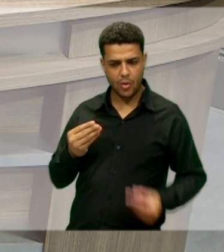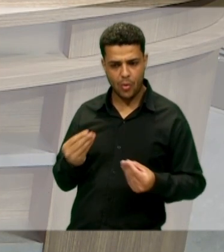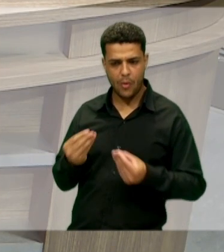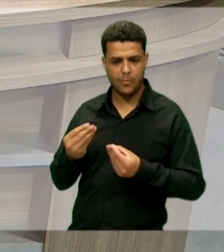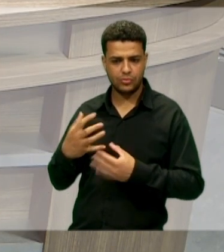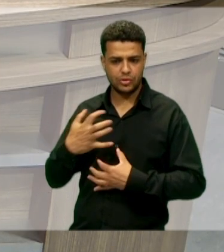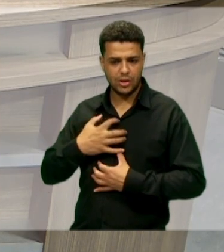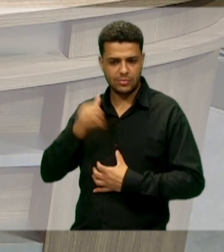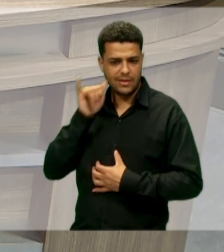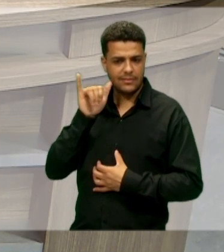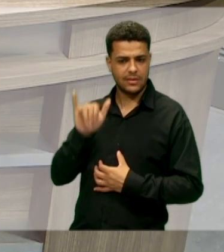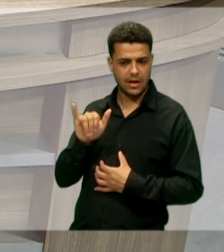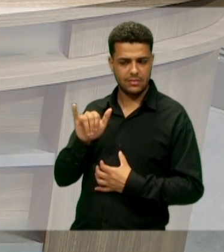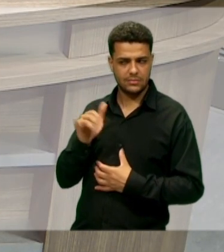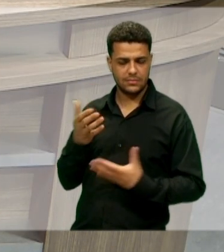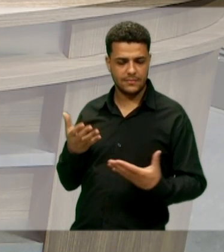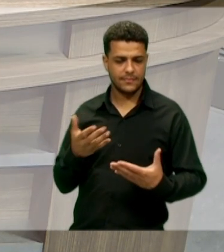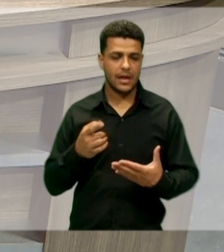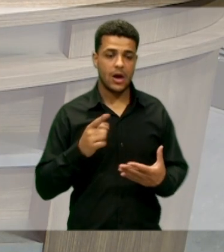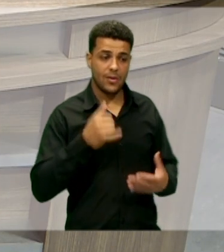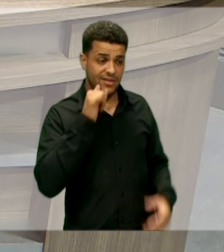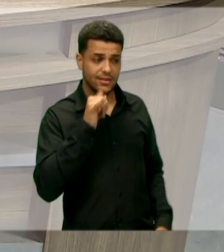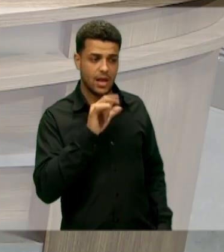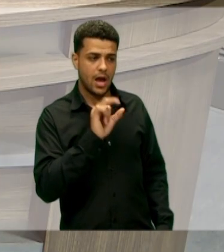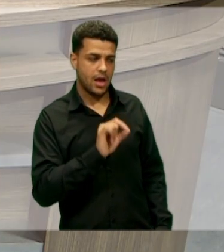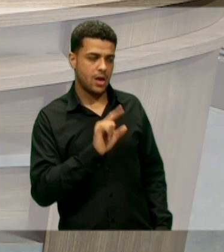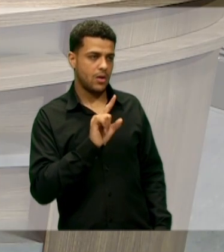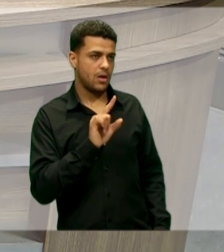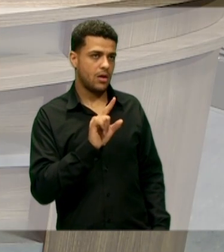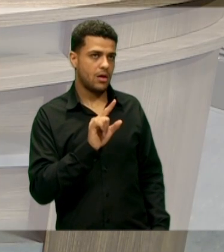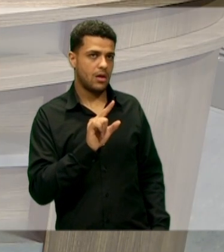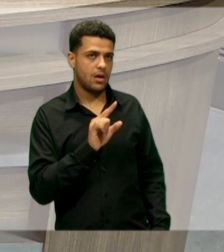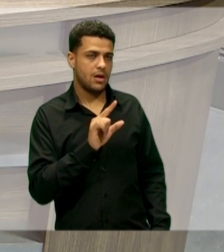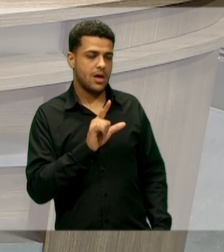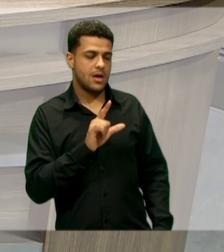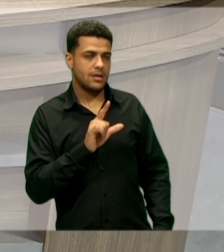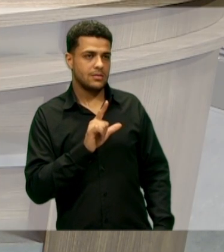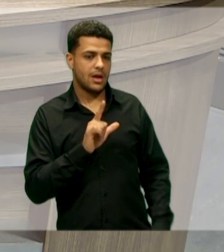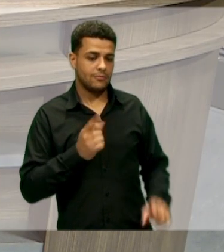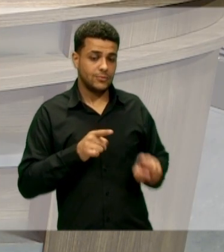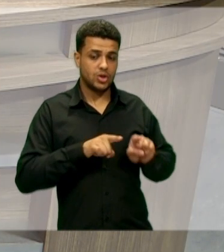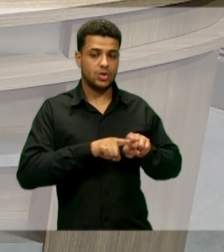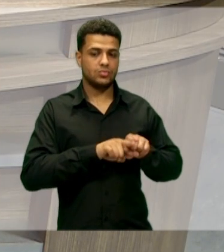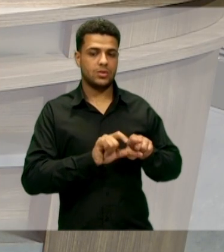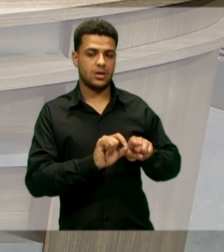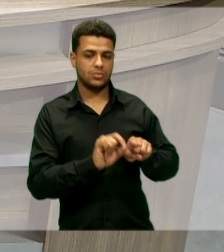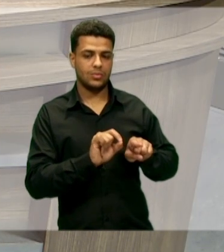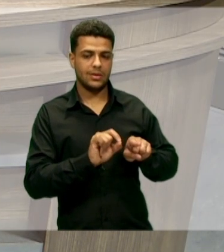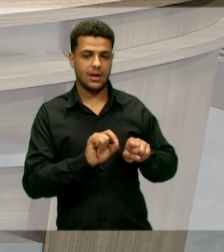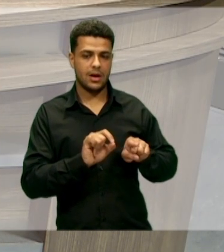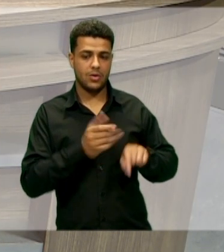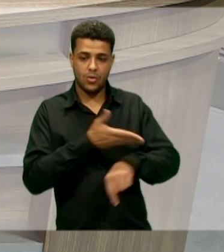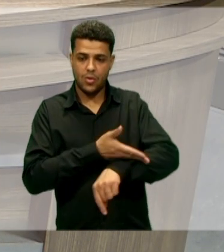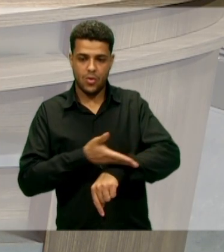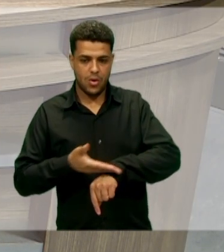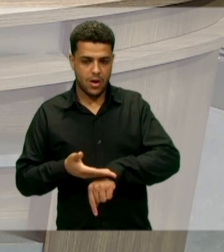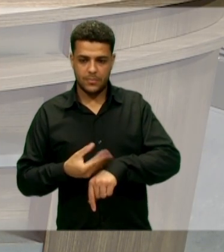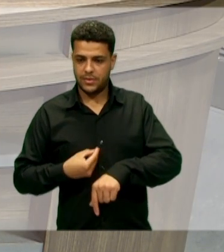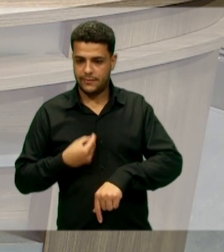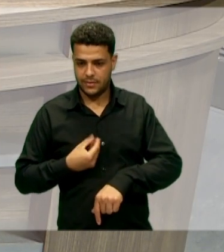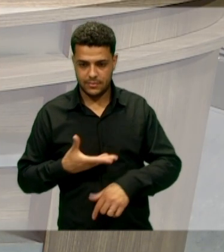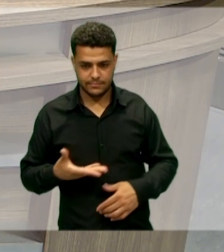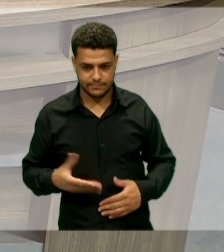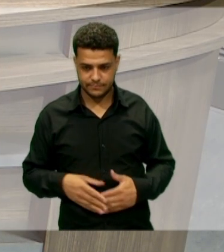prevenir? A prevenção ela está assim relacionada aos hábitos de vida, como eu te falei,